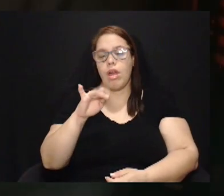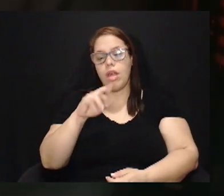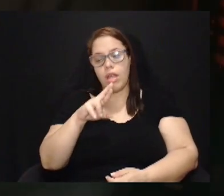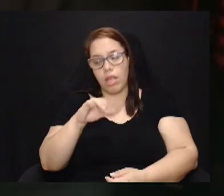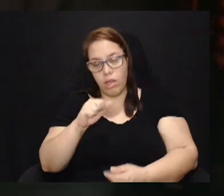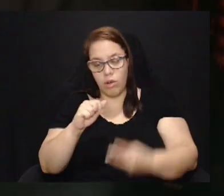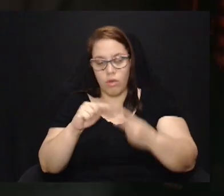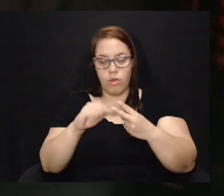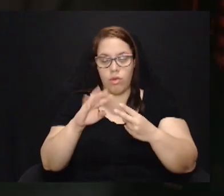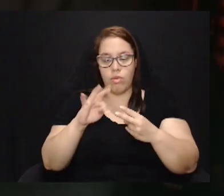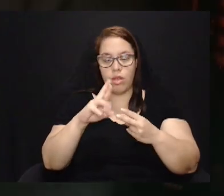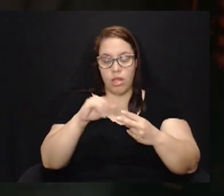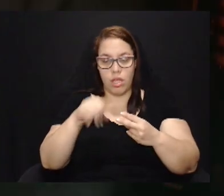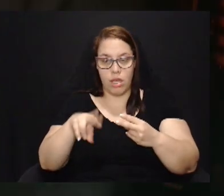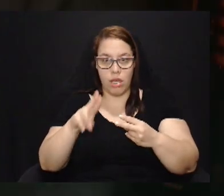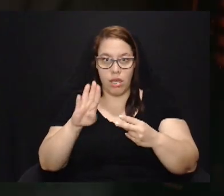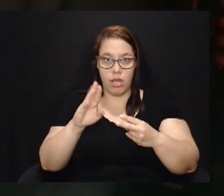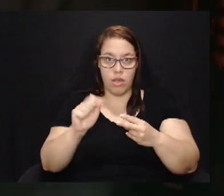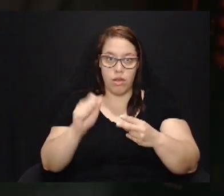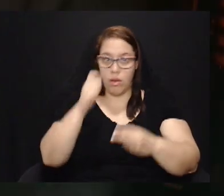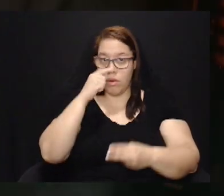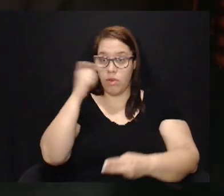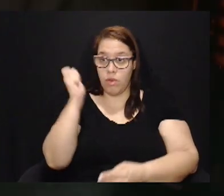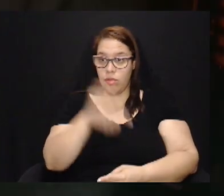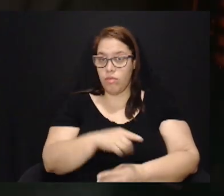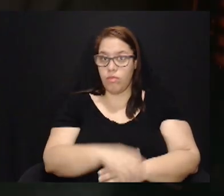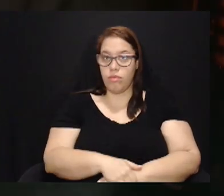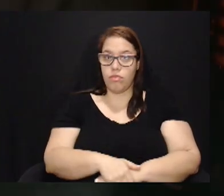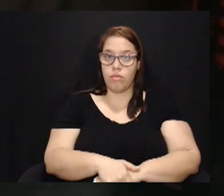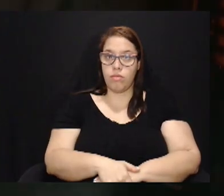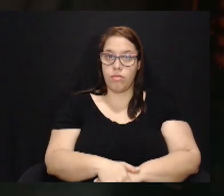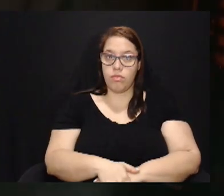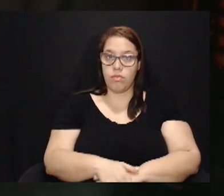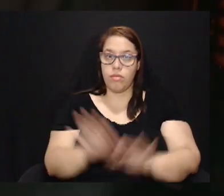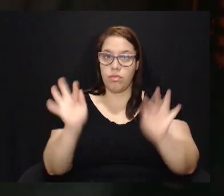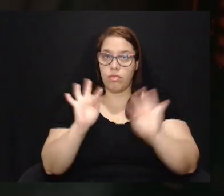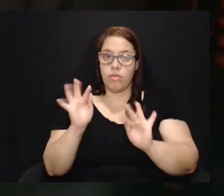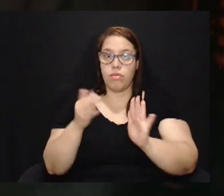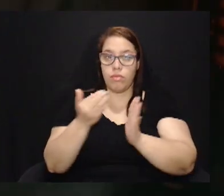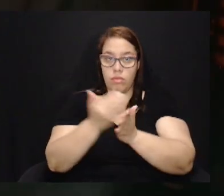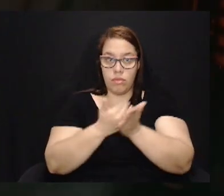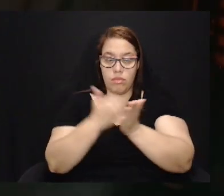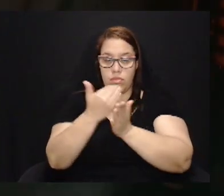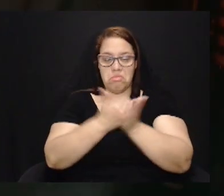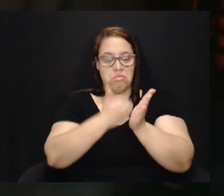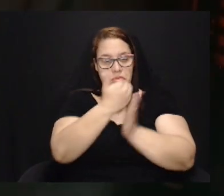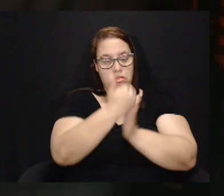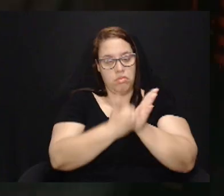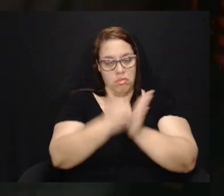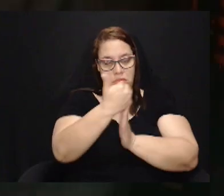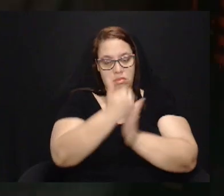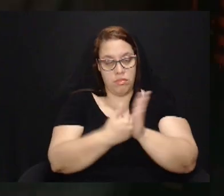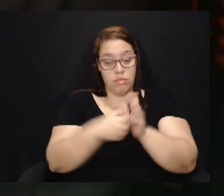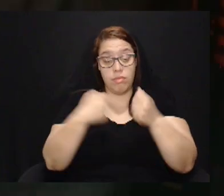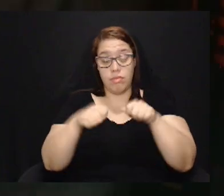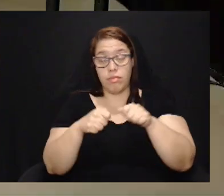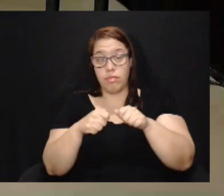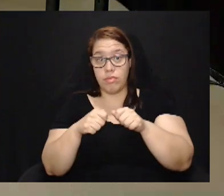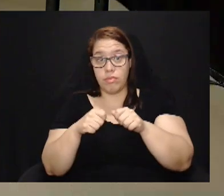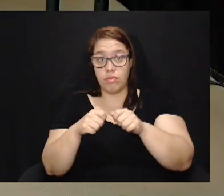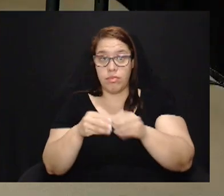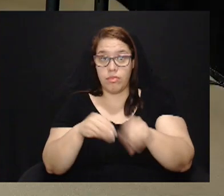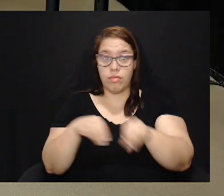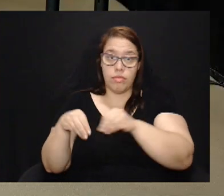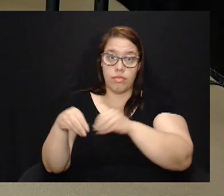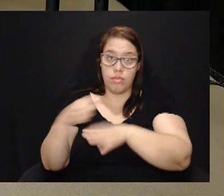aí eu peguei e joguei fora aquela casca. Eu já tô feliz que eu tô descascando mais, mas eu preciso pegar essa casca e trazer para minha panela e para minha